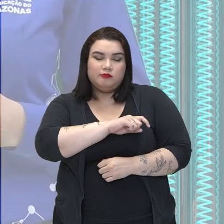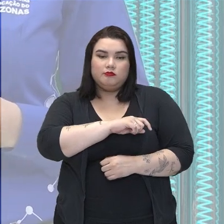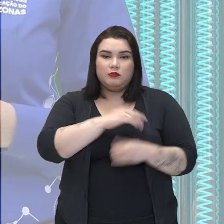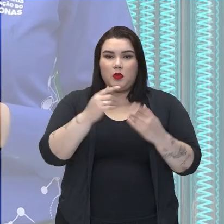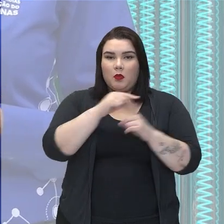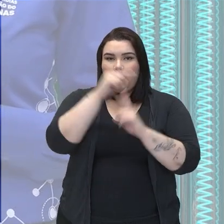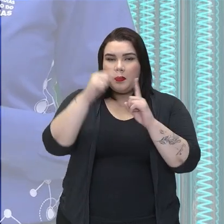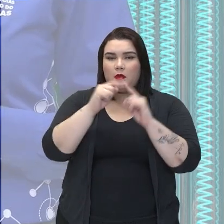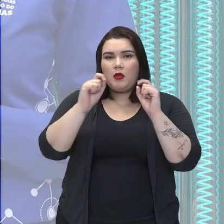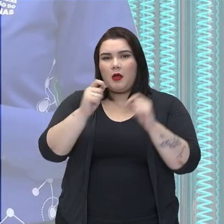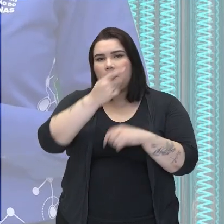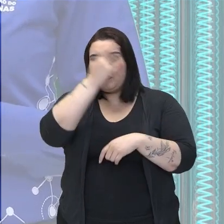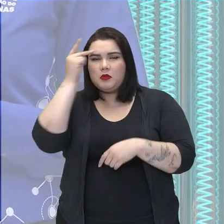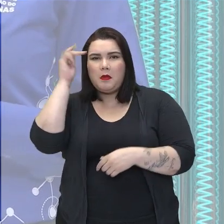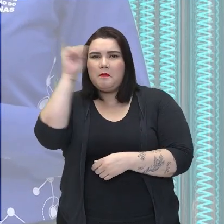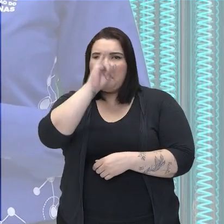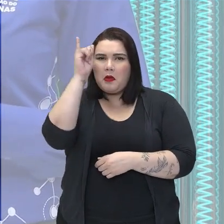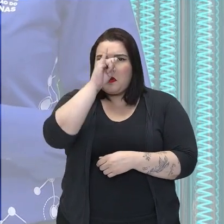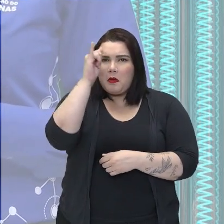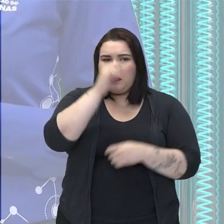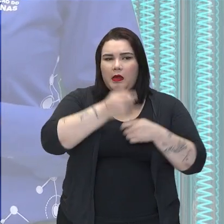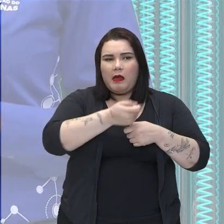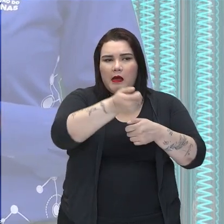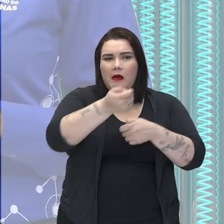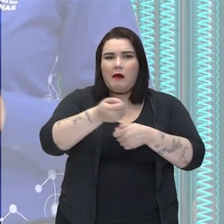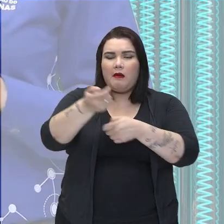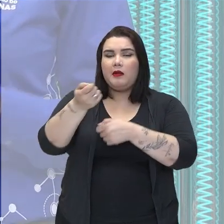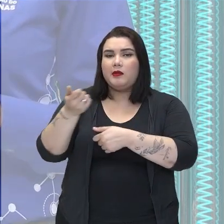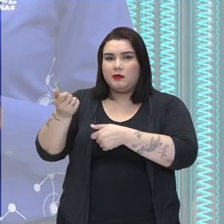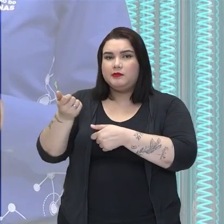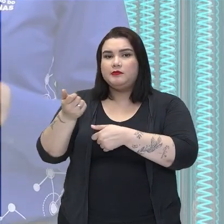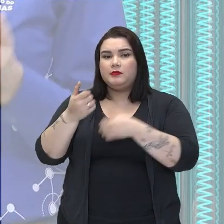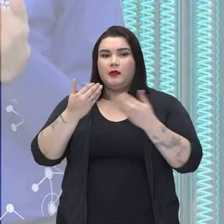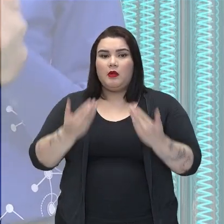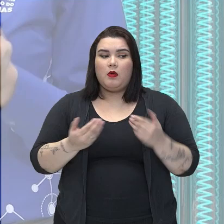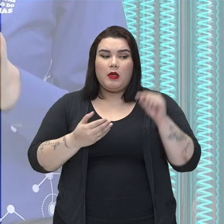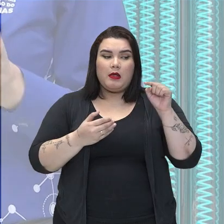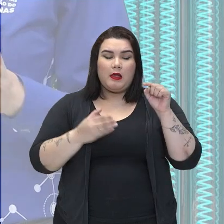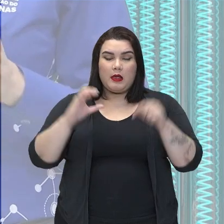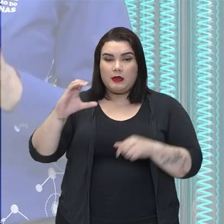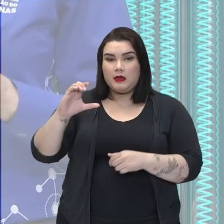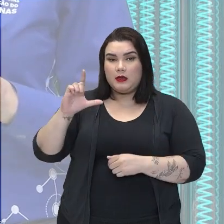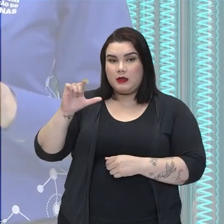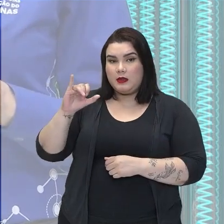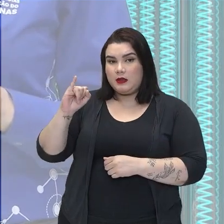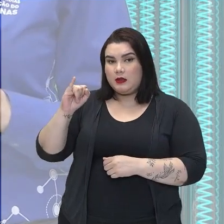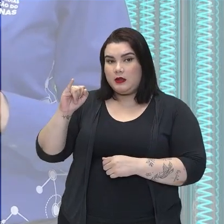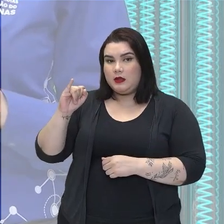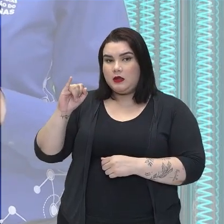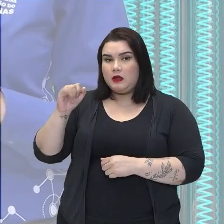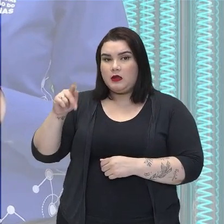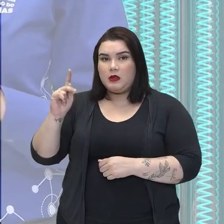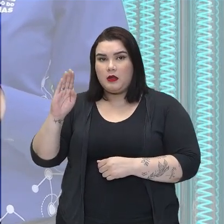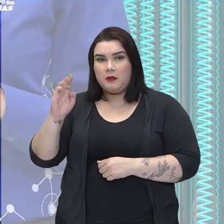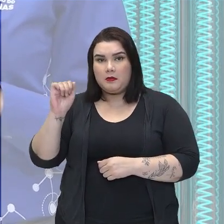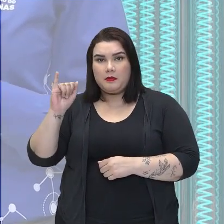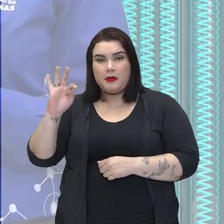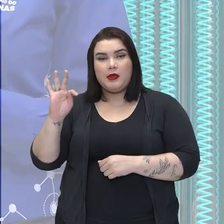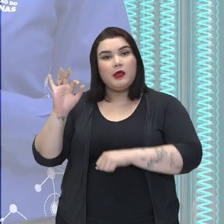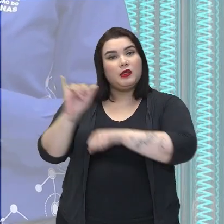de enganar o leitor. Então, o clickbait é uma estratégia para chamar a atenção e você dá os seus cliquezinhos